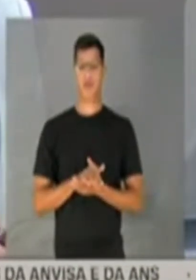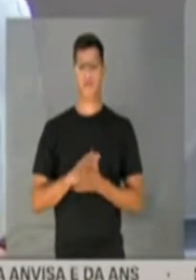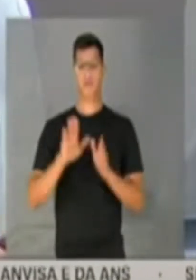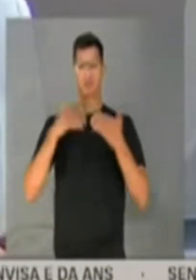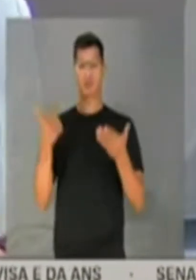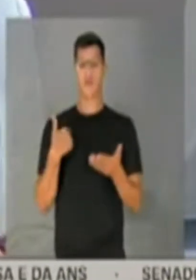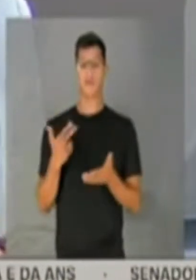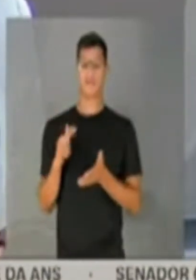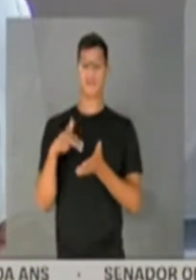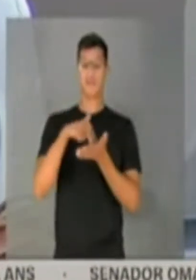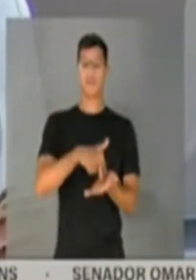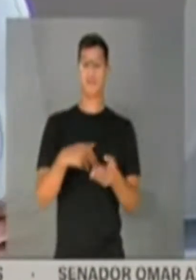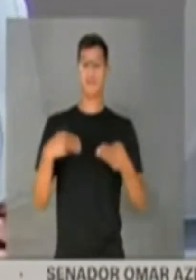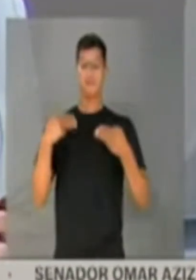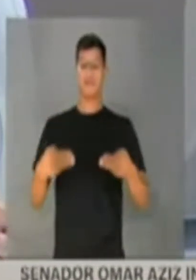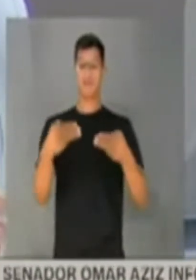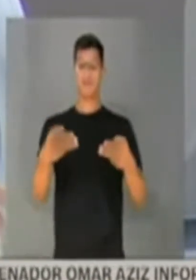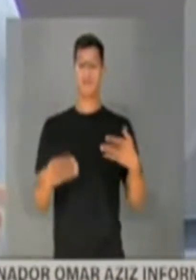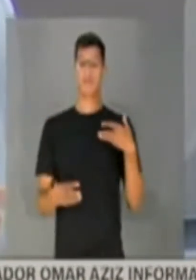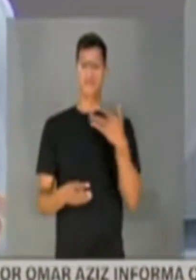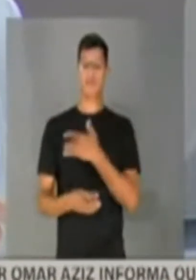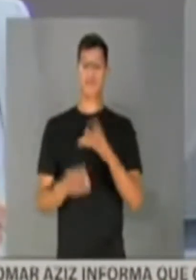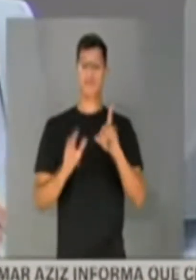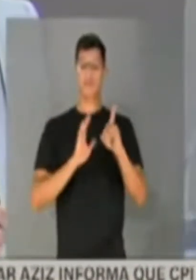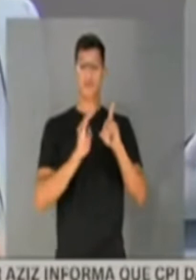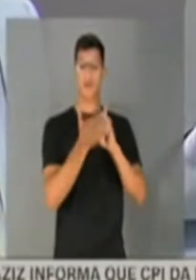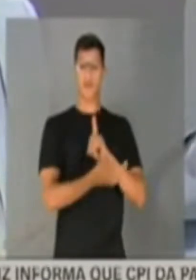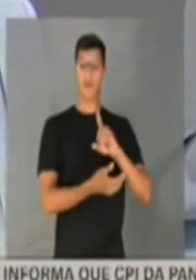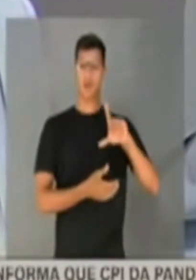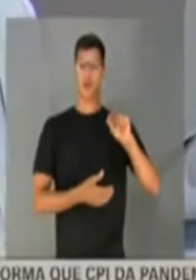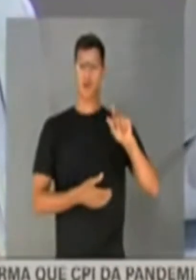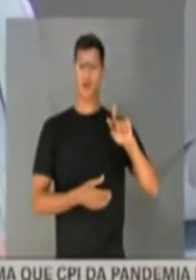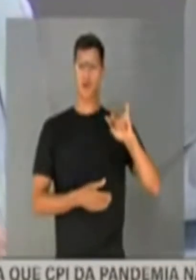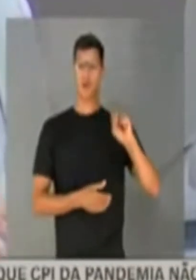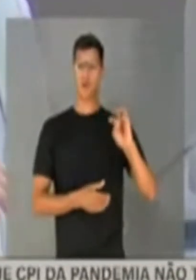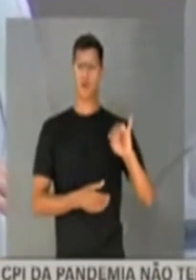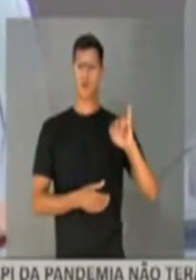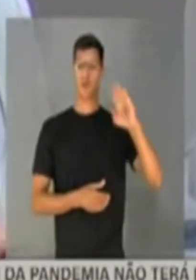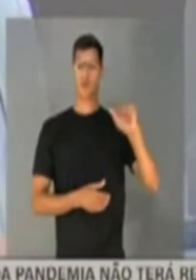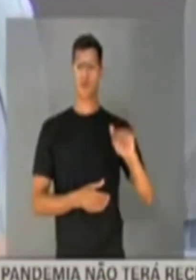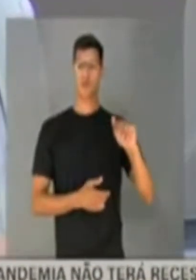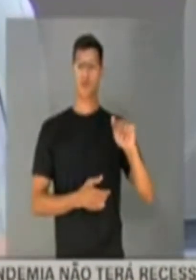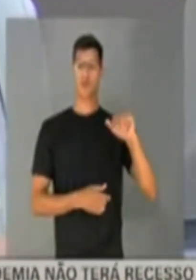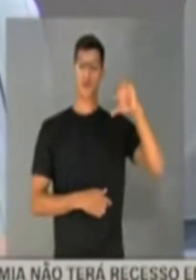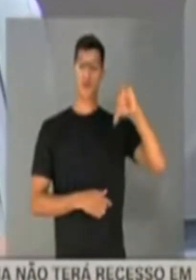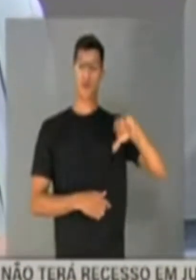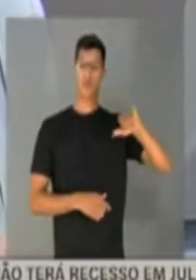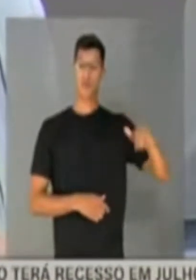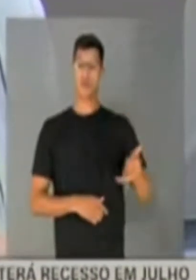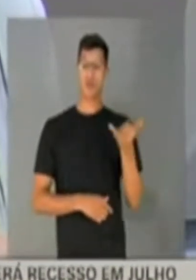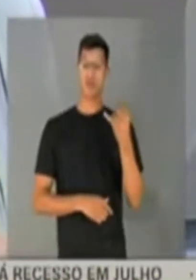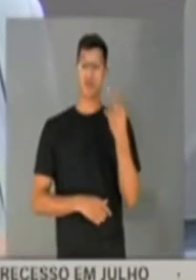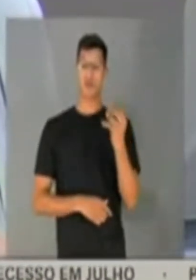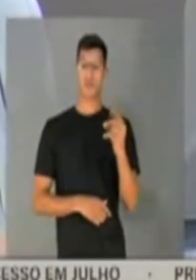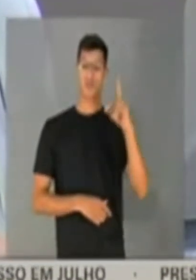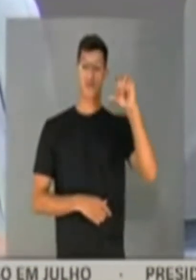Quando eu assumo o Ministério da Saúde, o Departamento de Logística, em 9 de